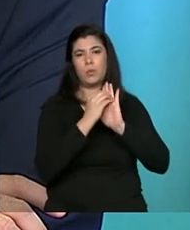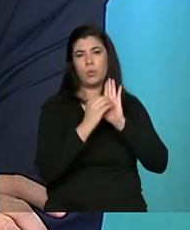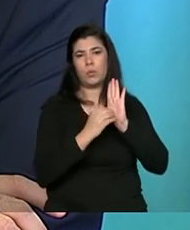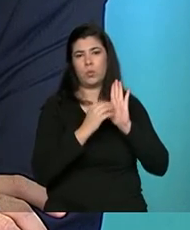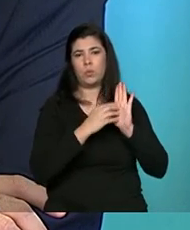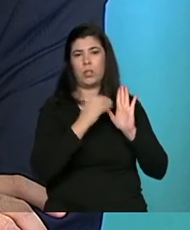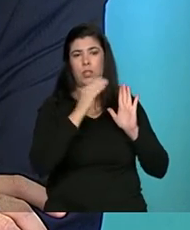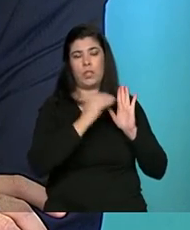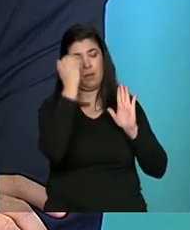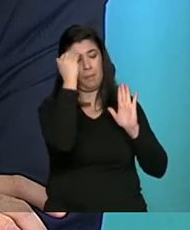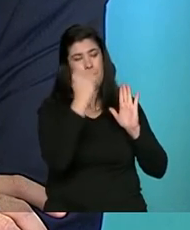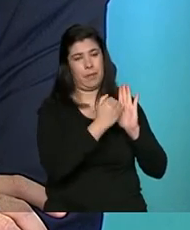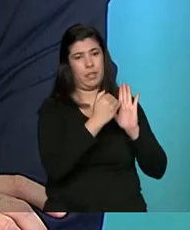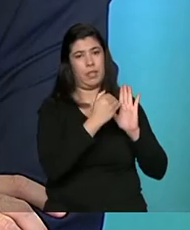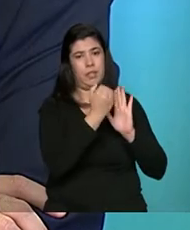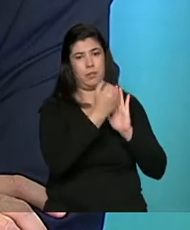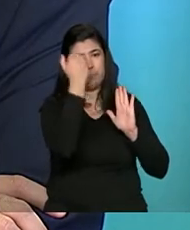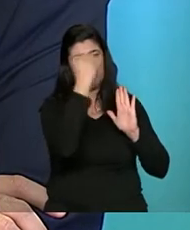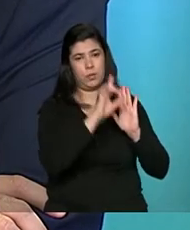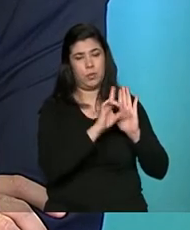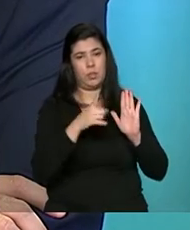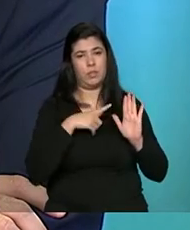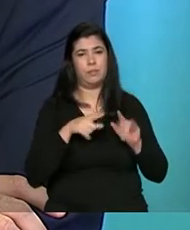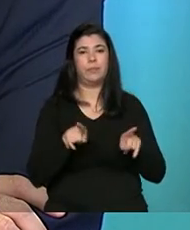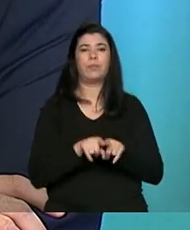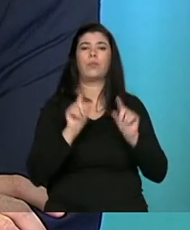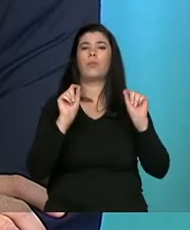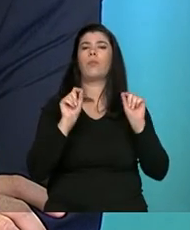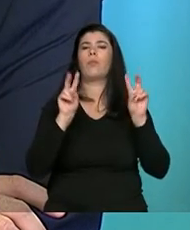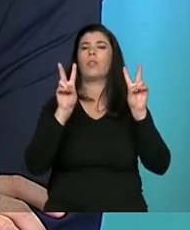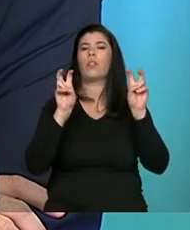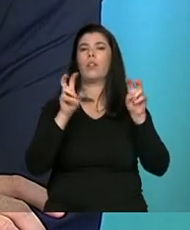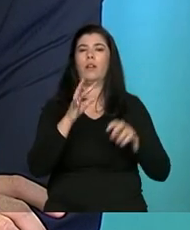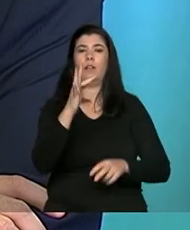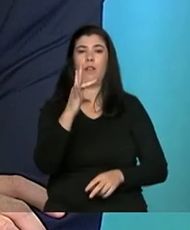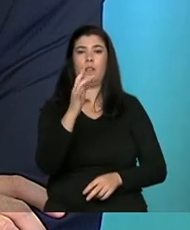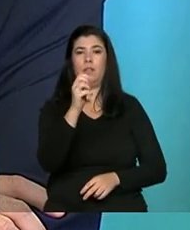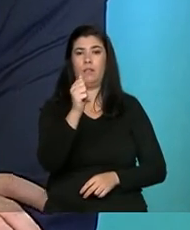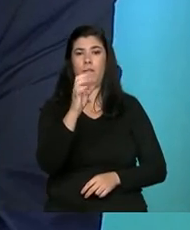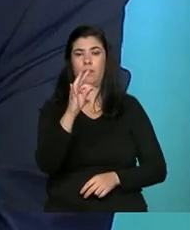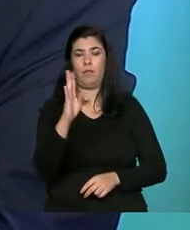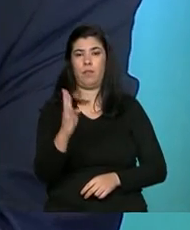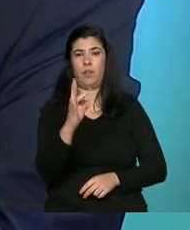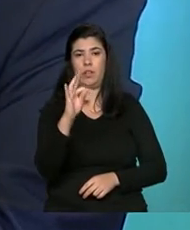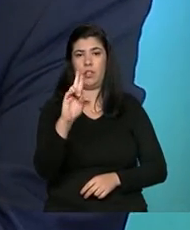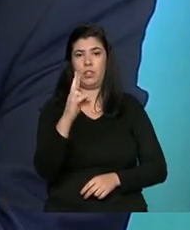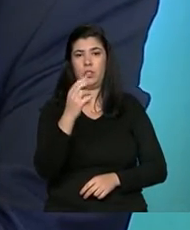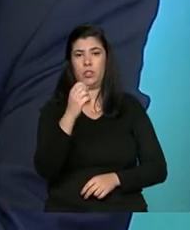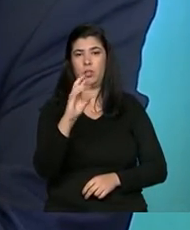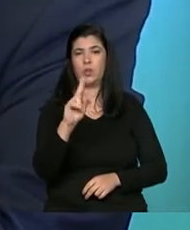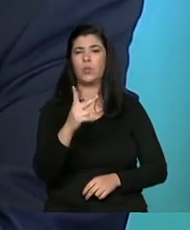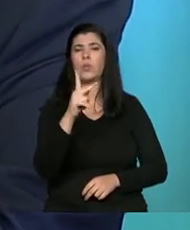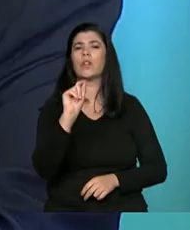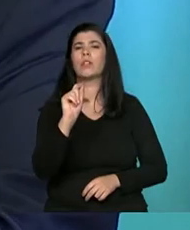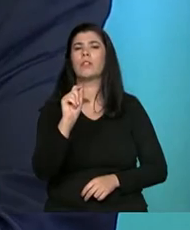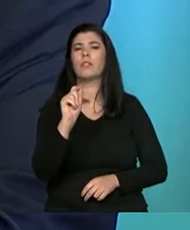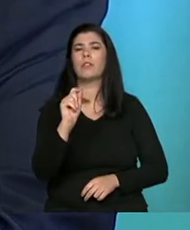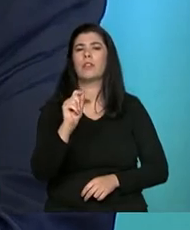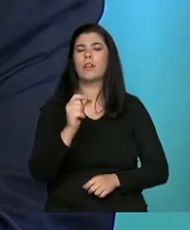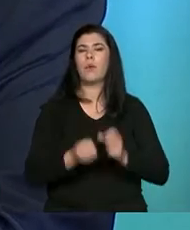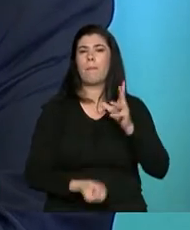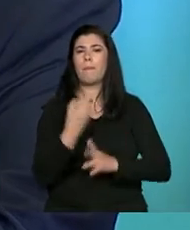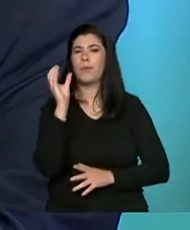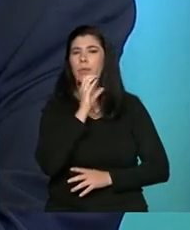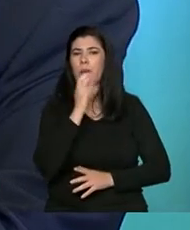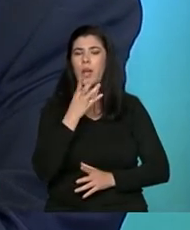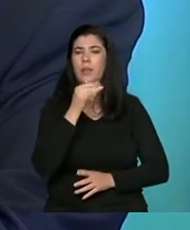buscado com esse objetivo o fest trek veja as obras estruturantes quando nós estamos falando de uma linha de transmissão por exemplo